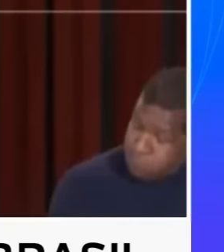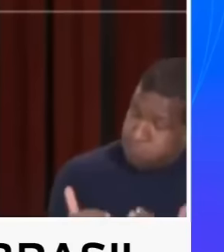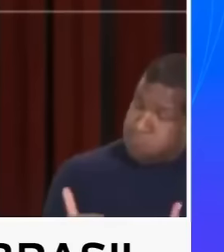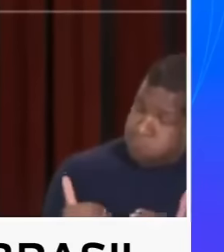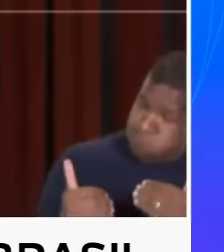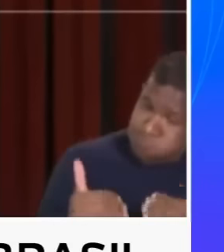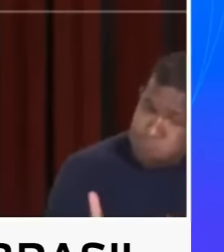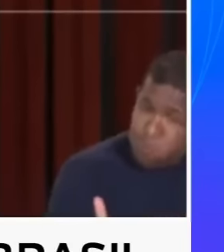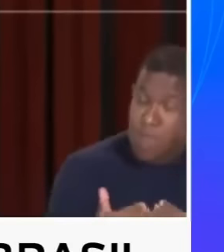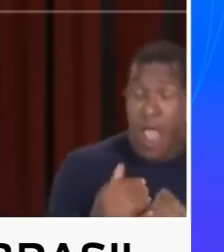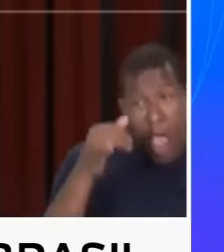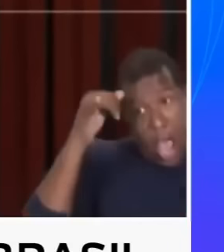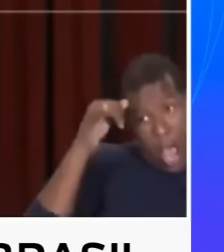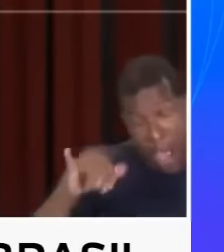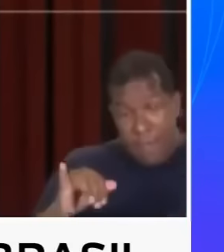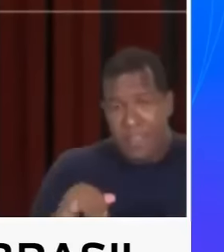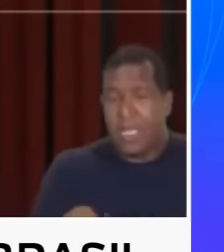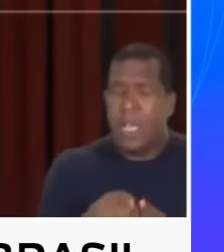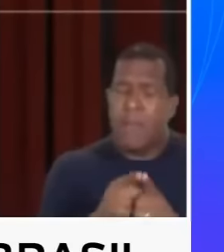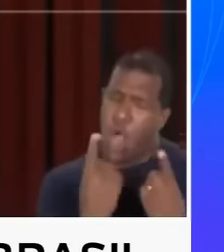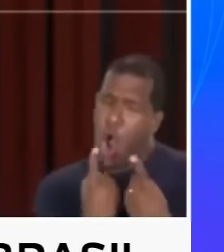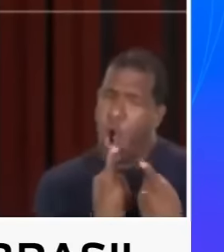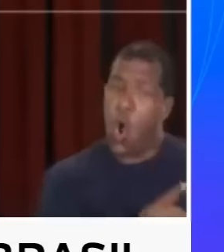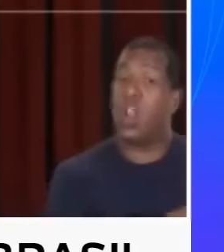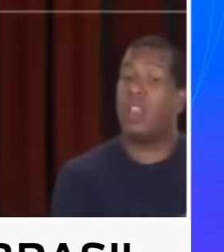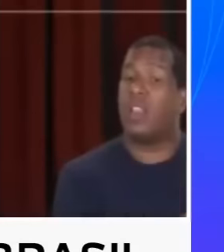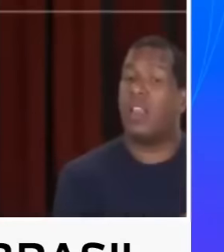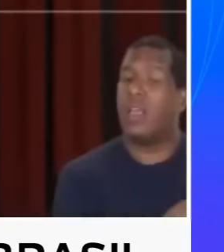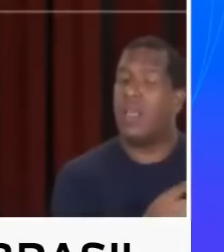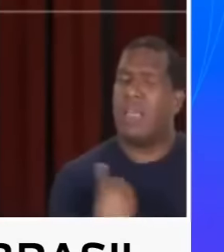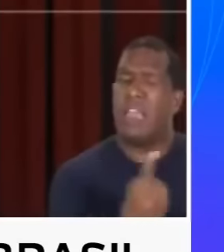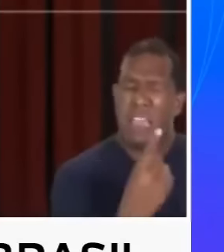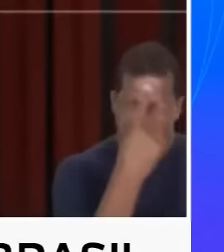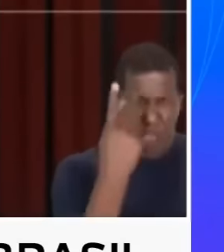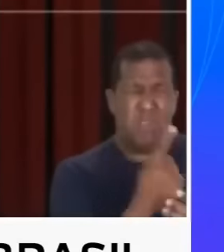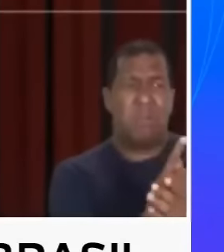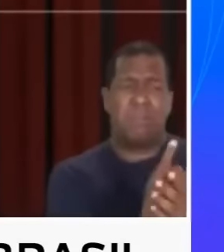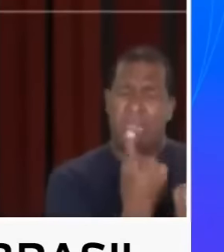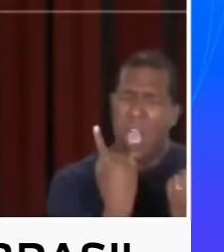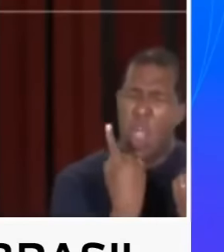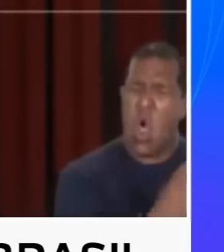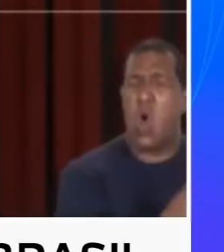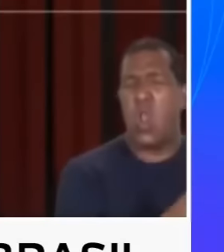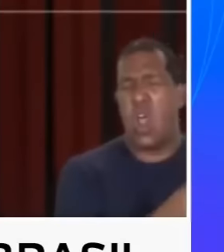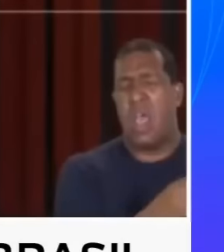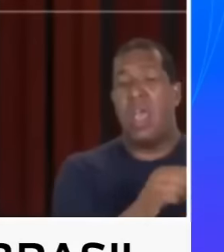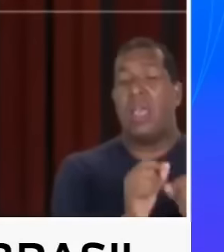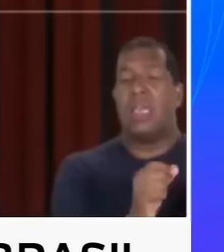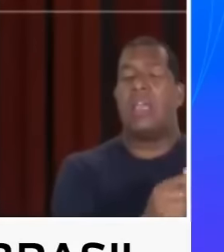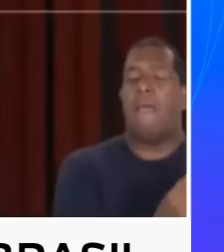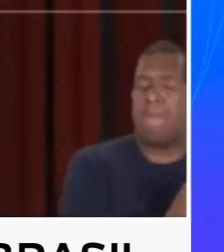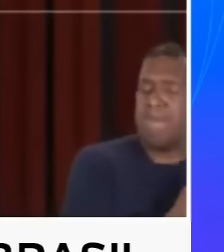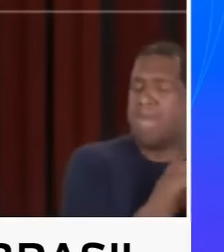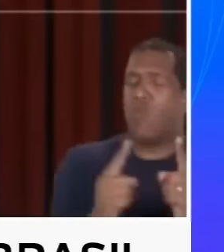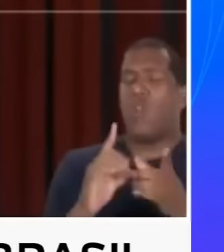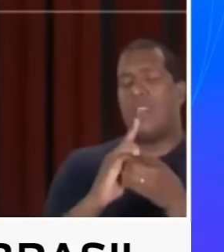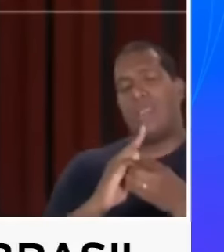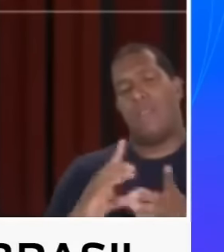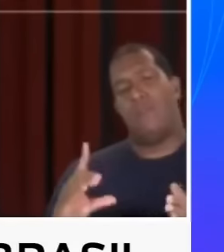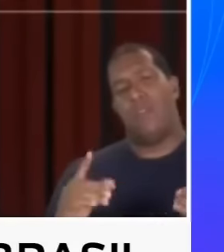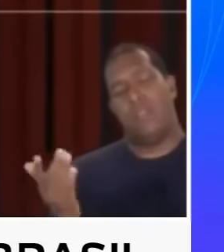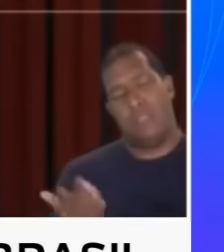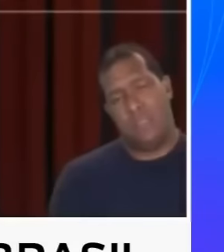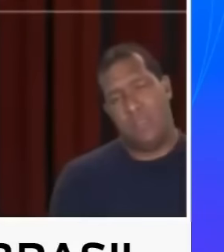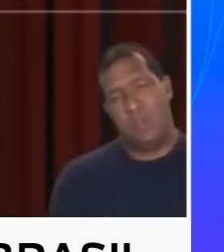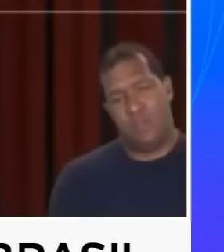reagiu deu 24 horas para para a plataforma indicar uma representação isso não aconteceu